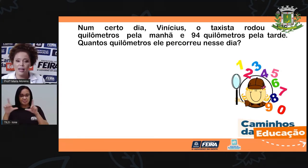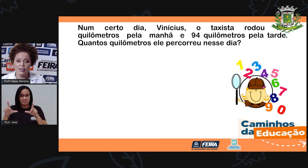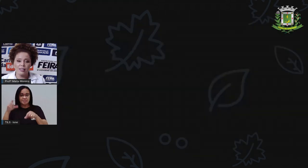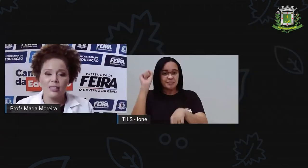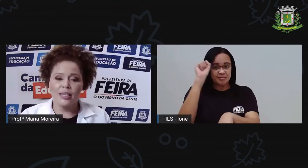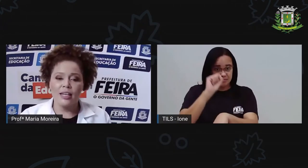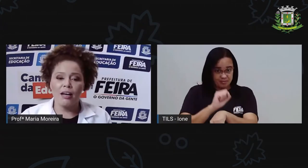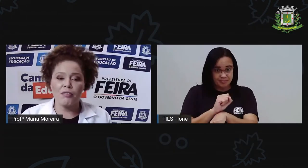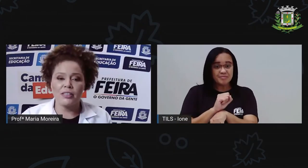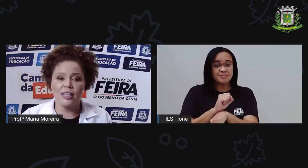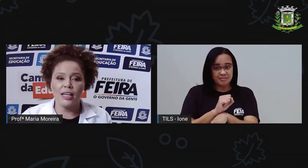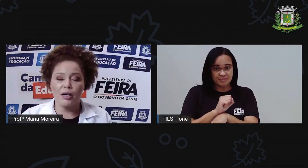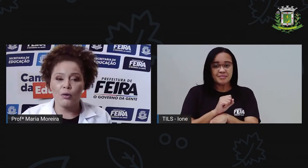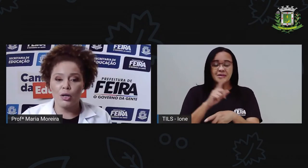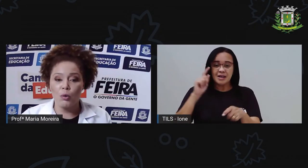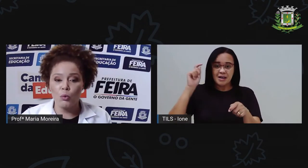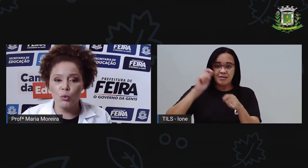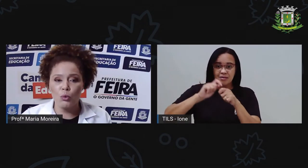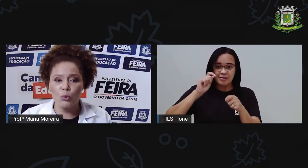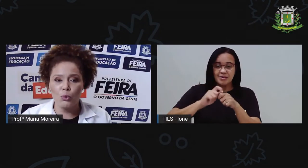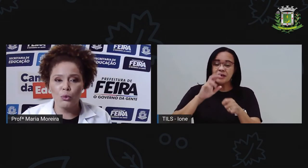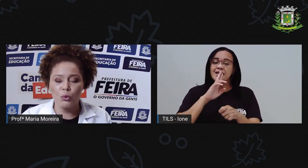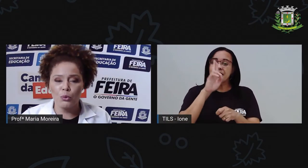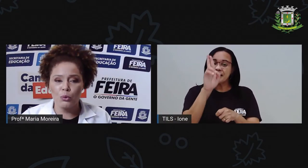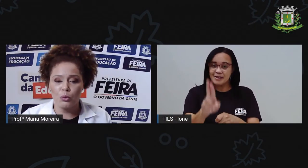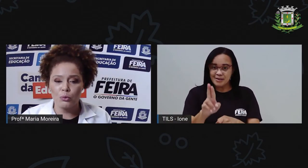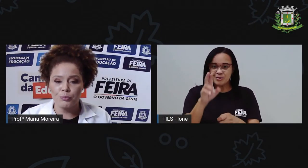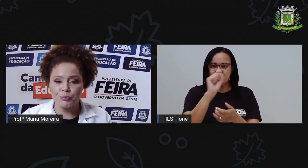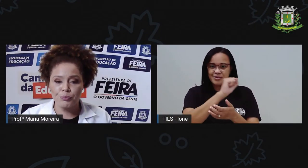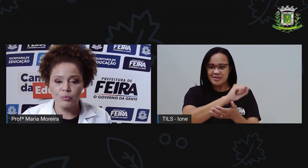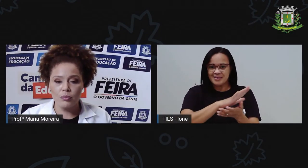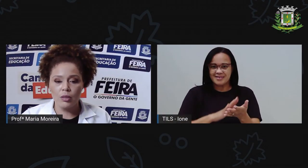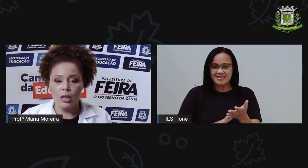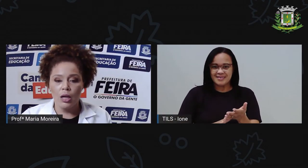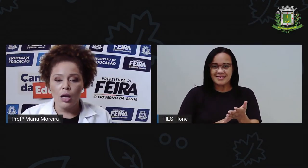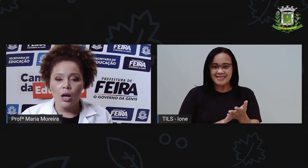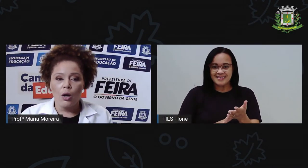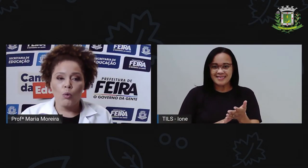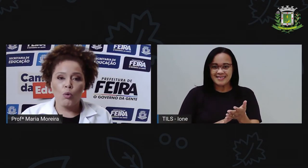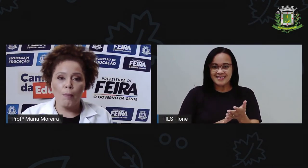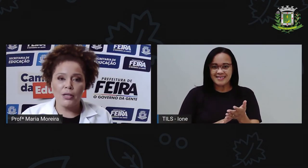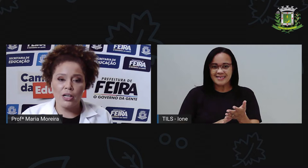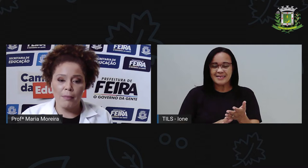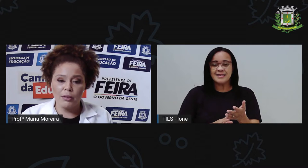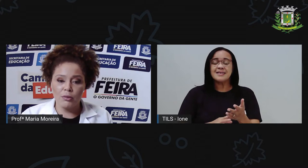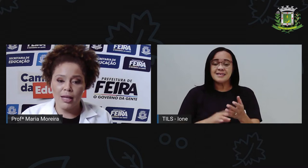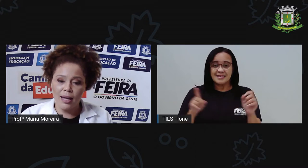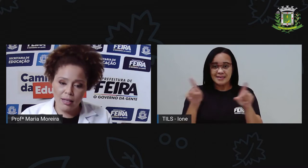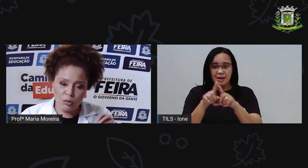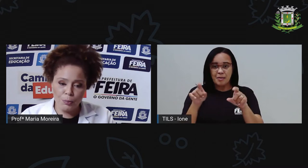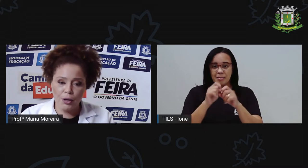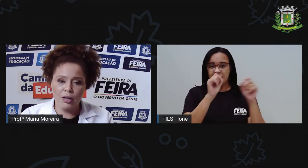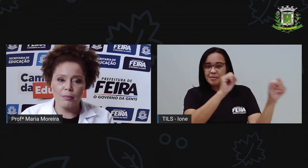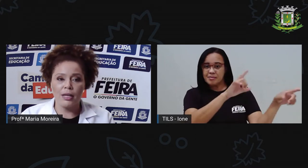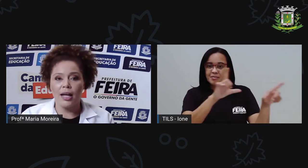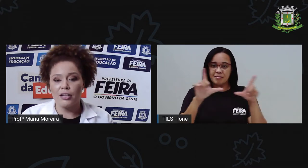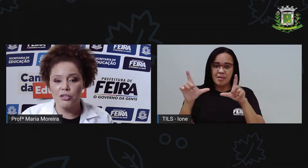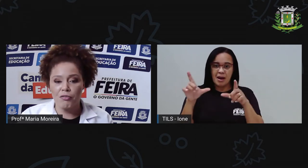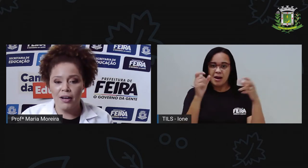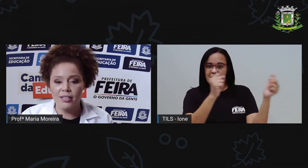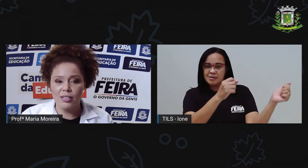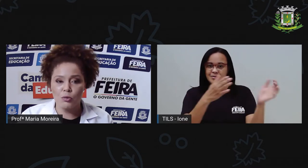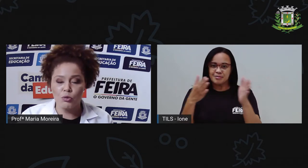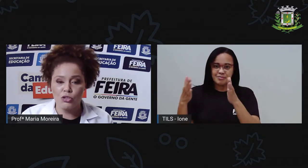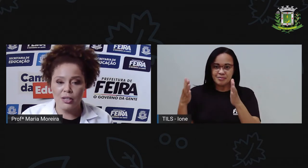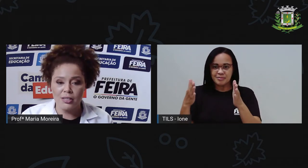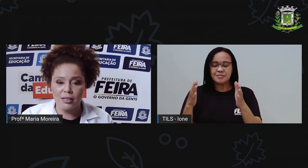começar, né, a fazer aí agora o compartilhamento no programinha lá, que a